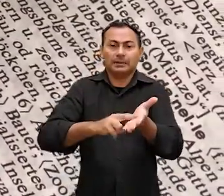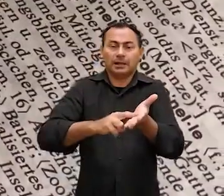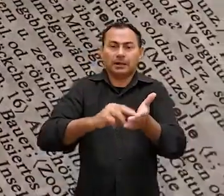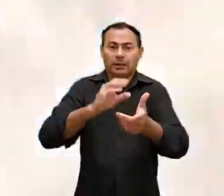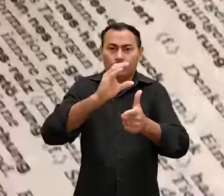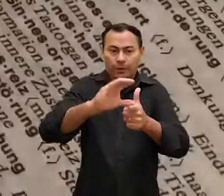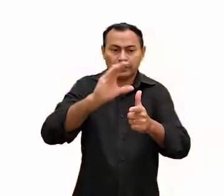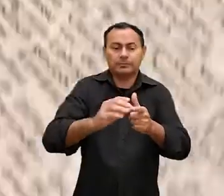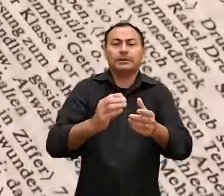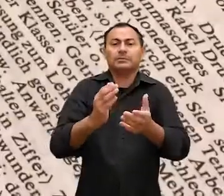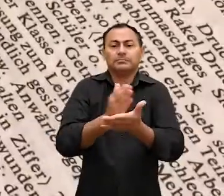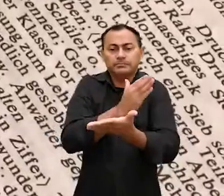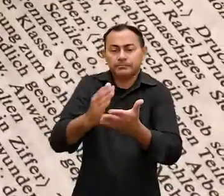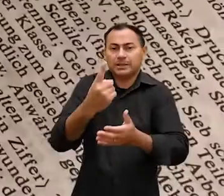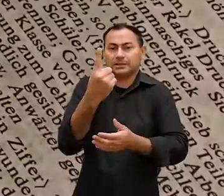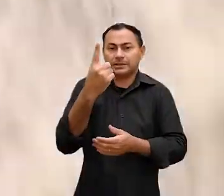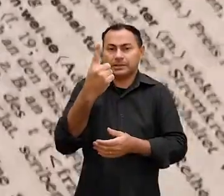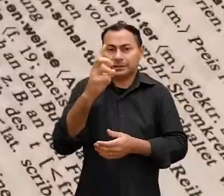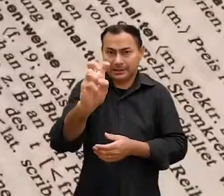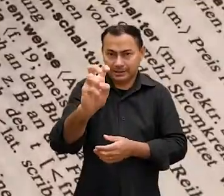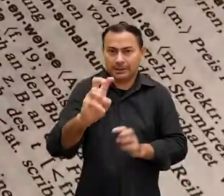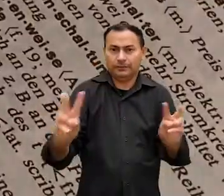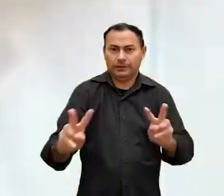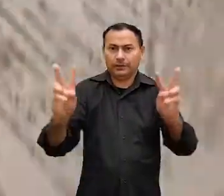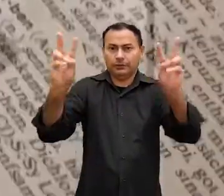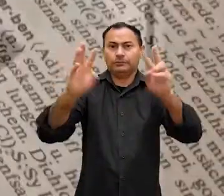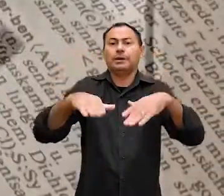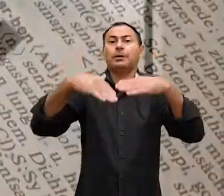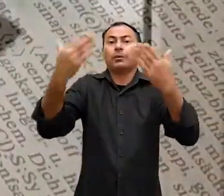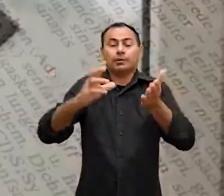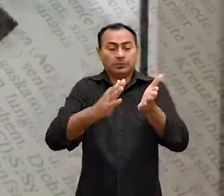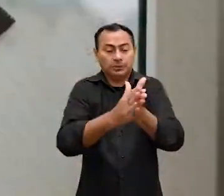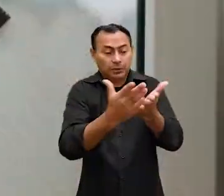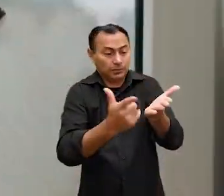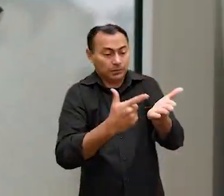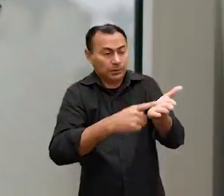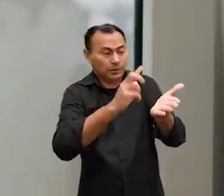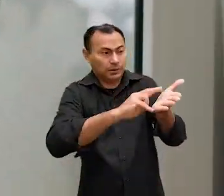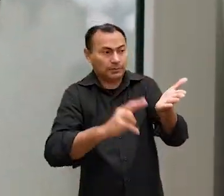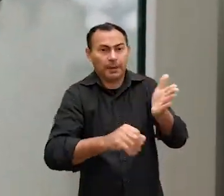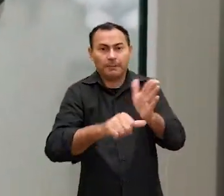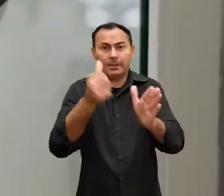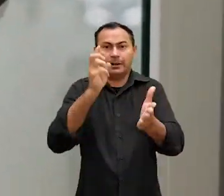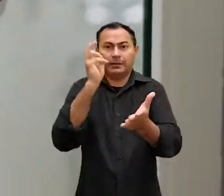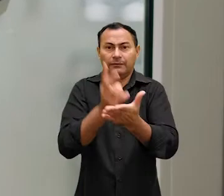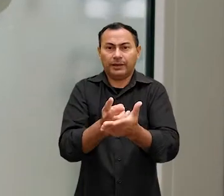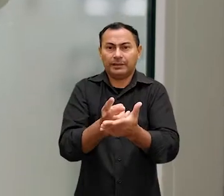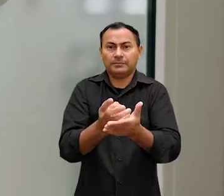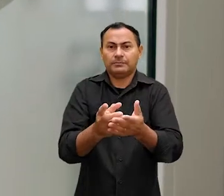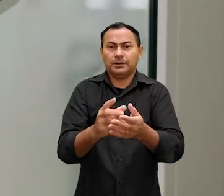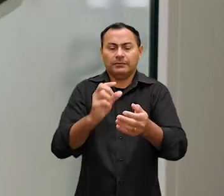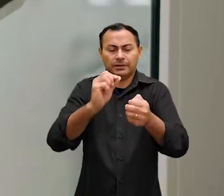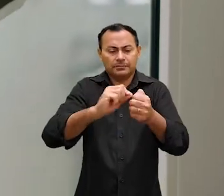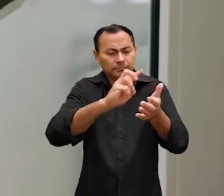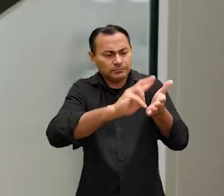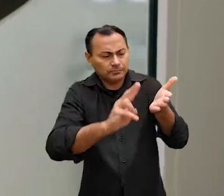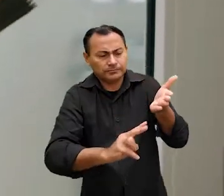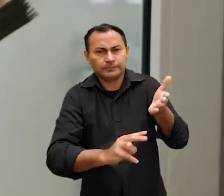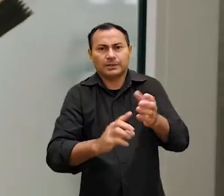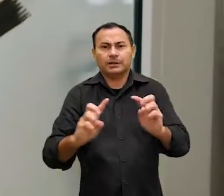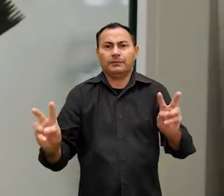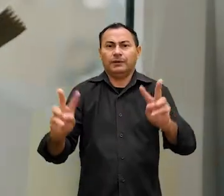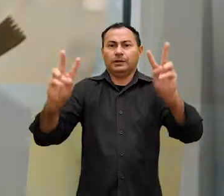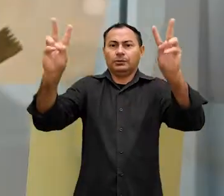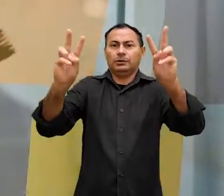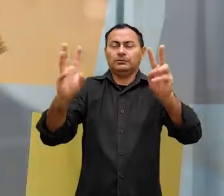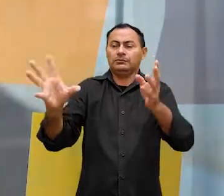o divide nessas 15 virtudes. Quando li o livro pela primeira vez, fiz uma lista dessas